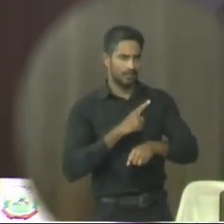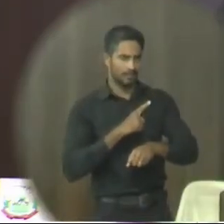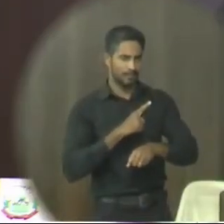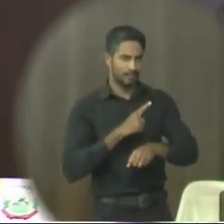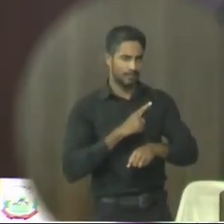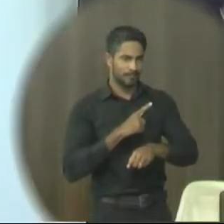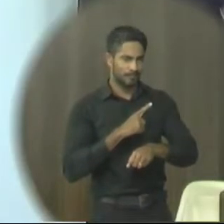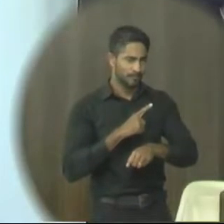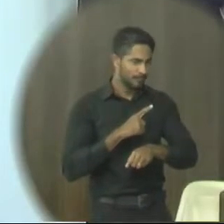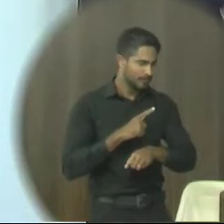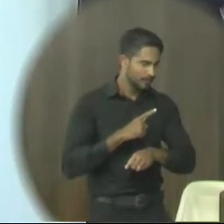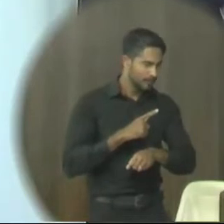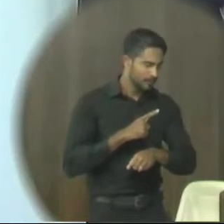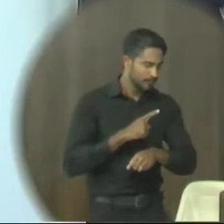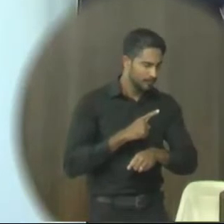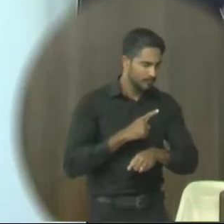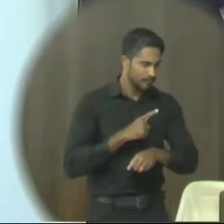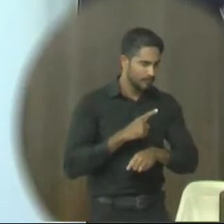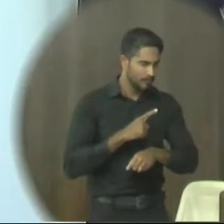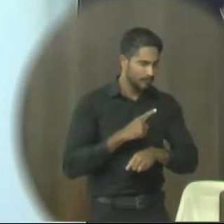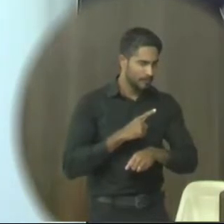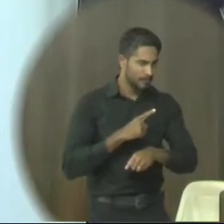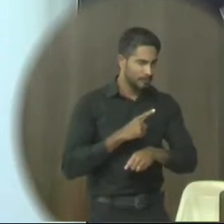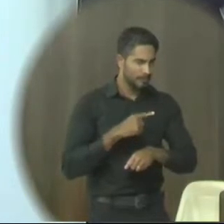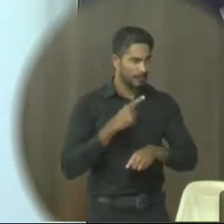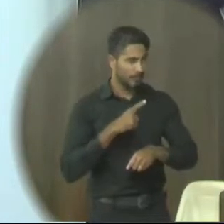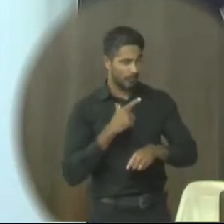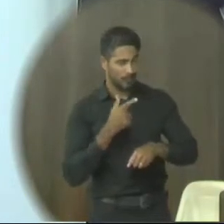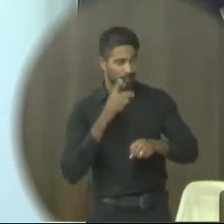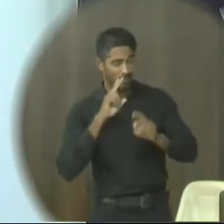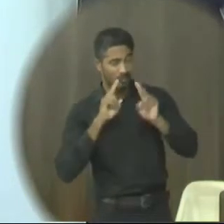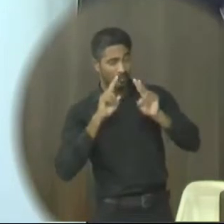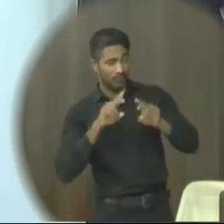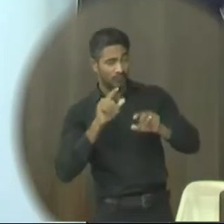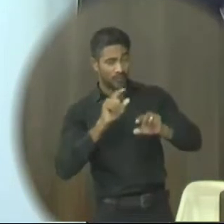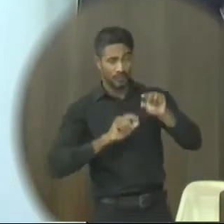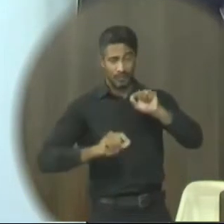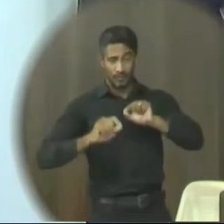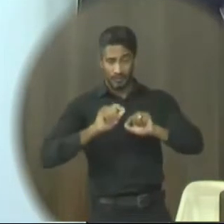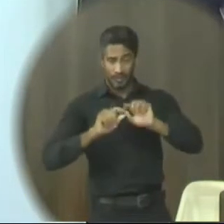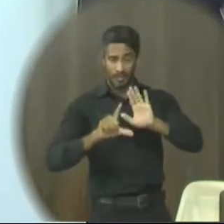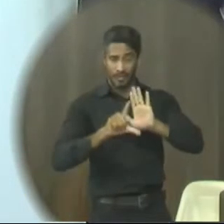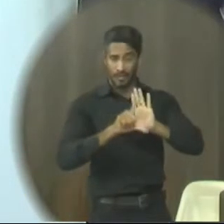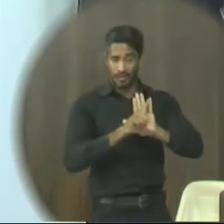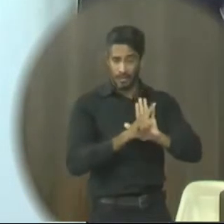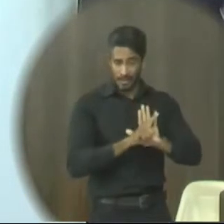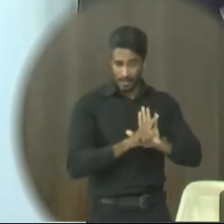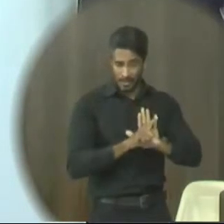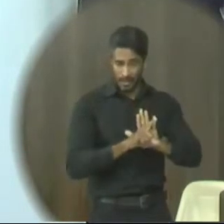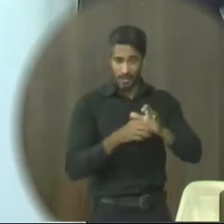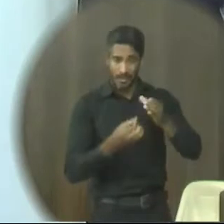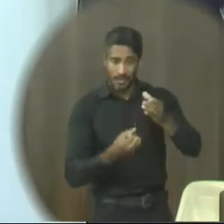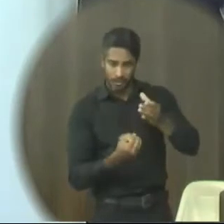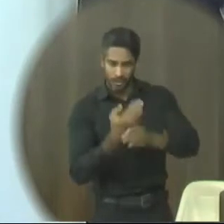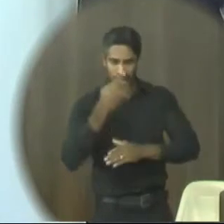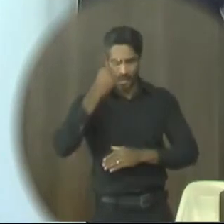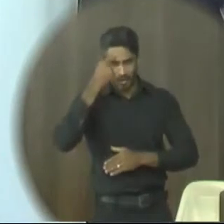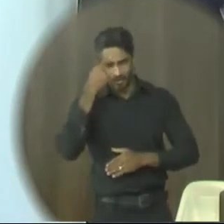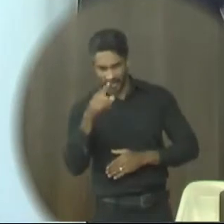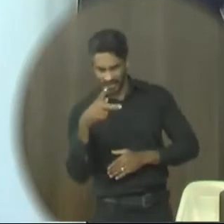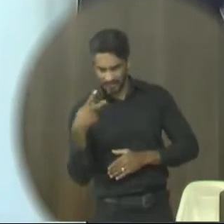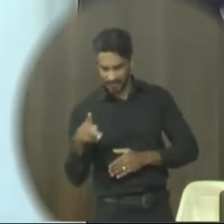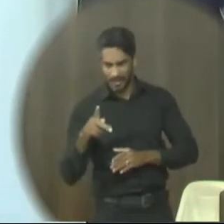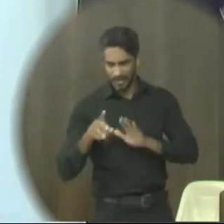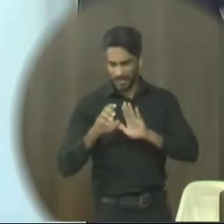do dispendio não previsto. Isso dando-se que, além de criar obrigações ao